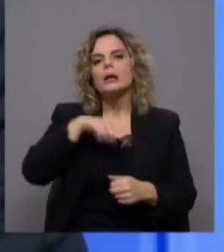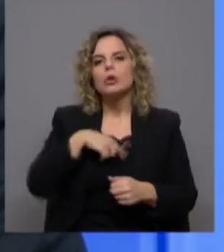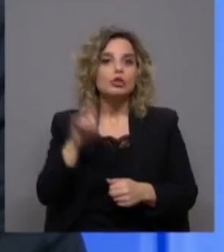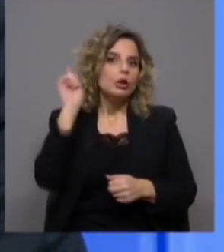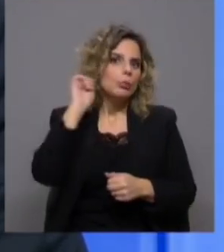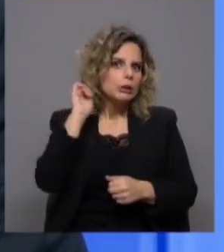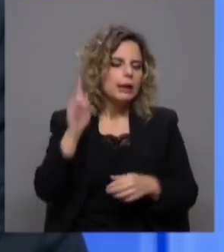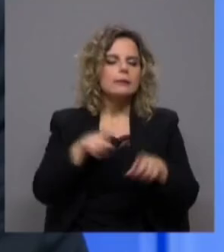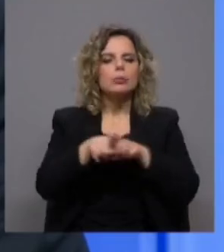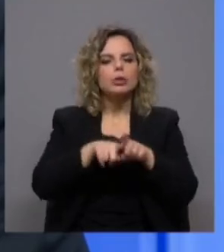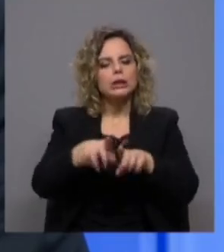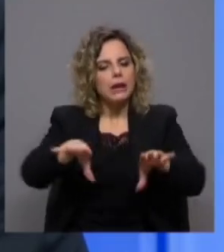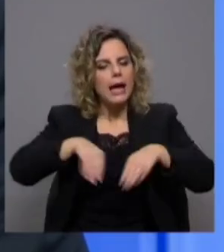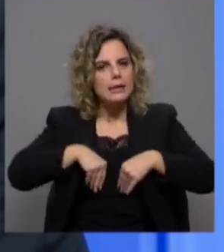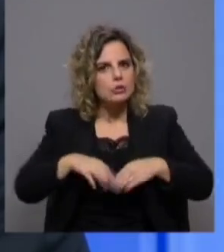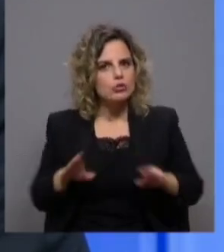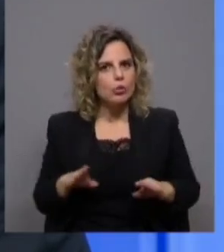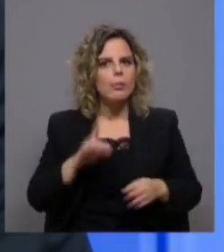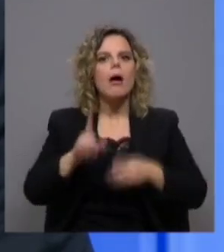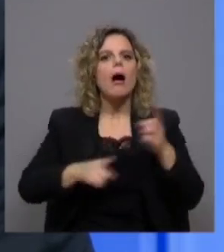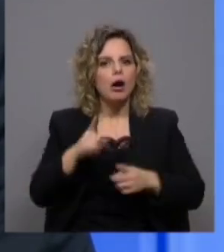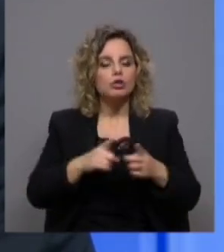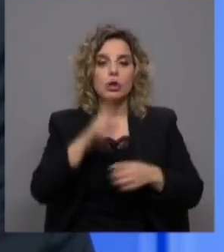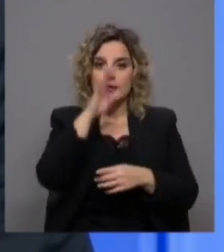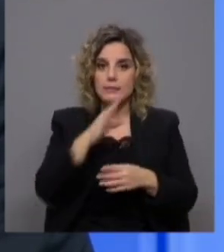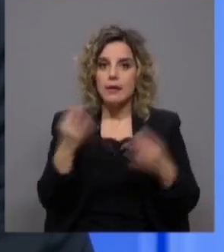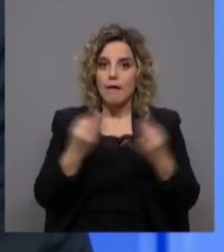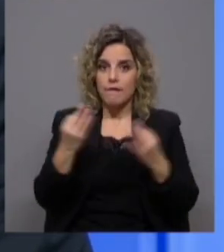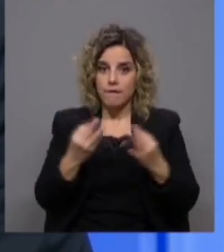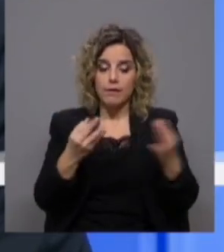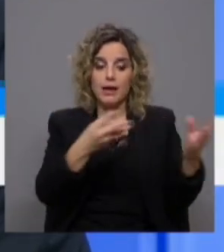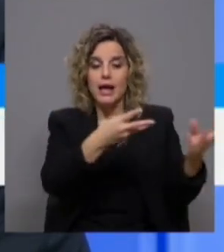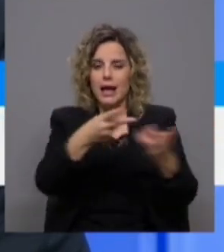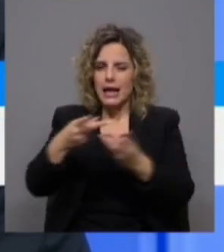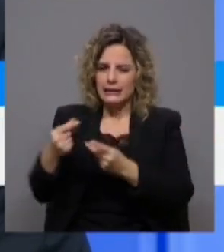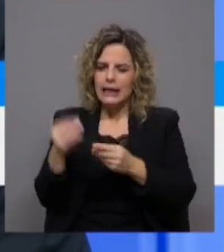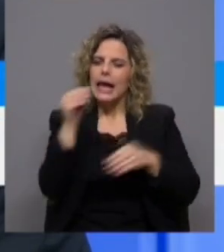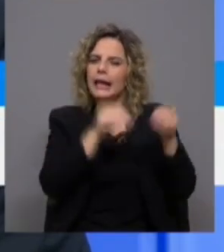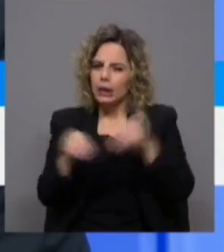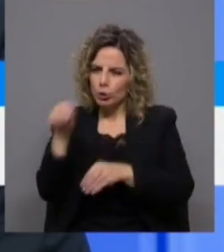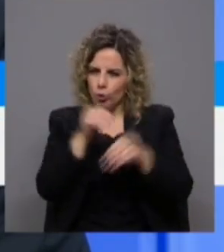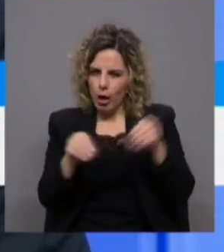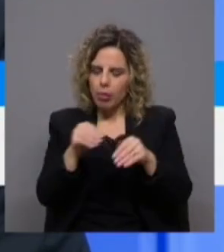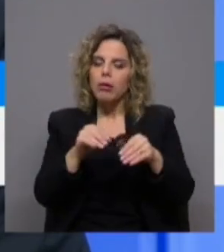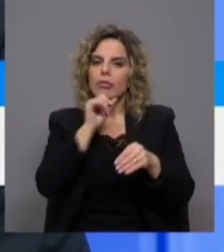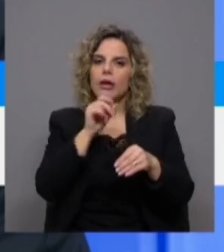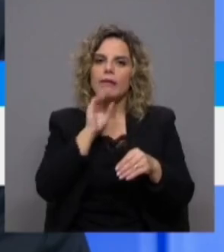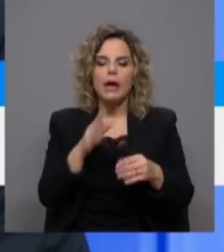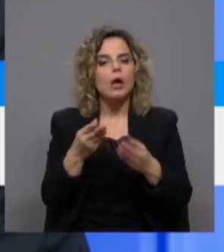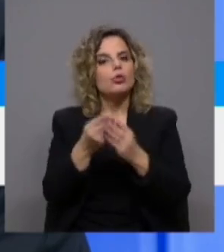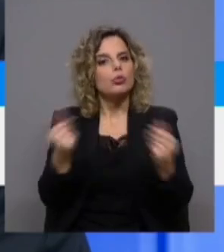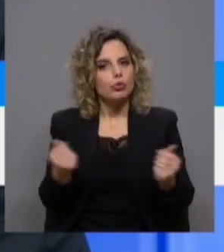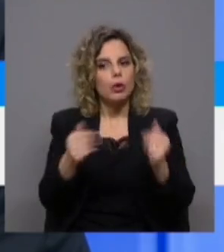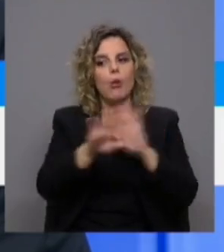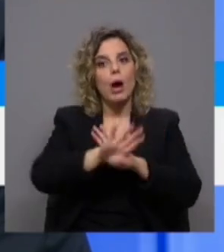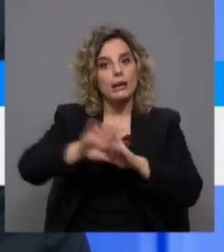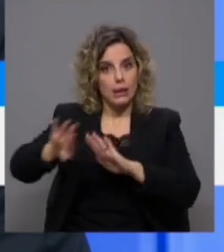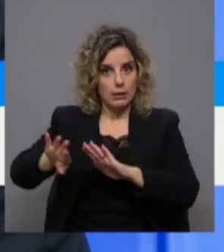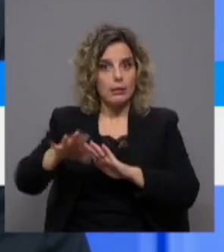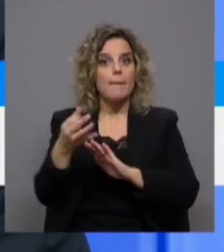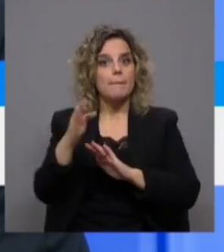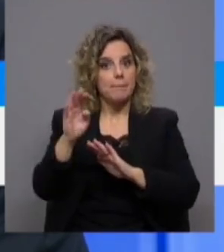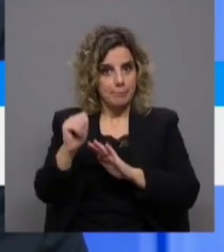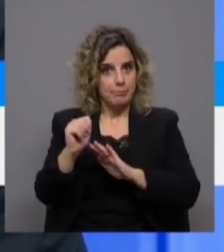politicamente Assumimos é que se houver a talarica métrica de troca permita uma solução na a direita do partido socialista